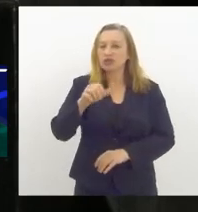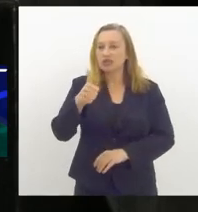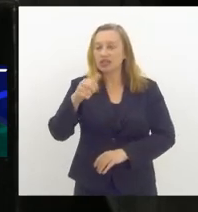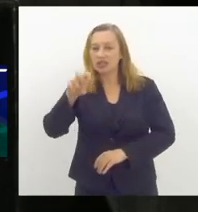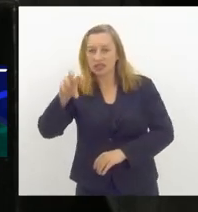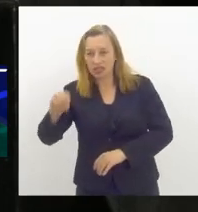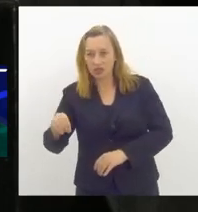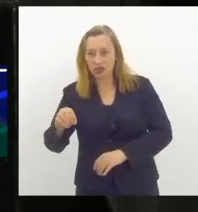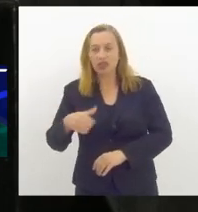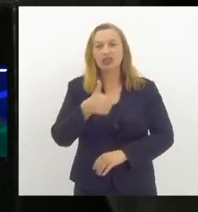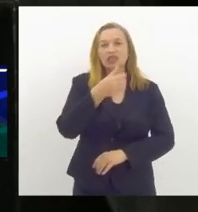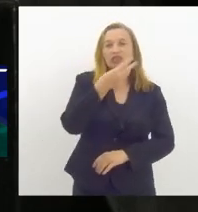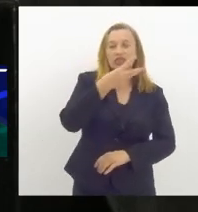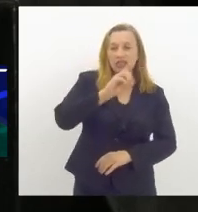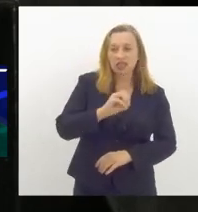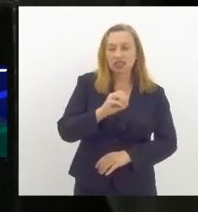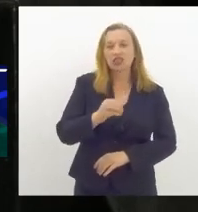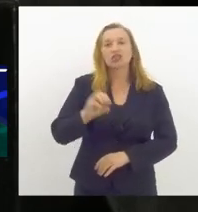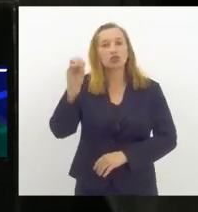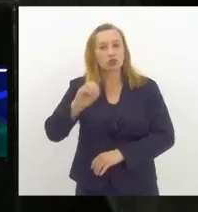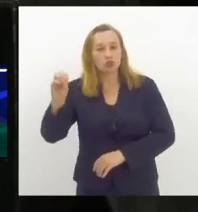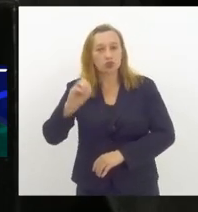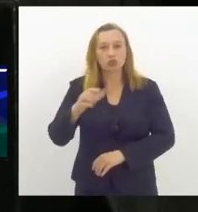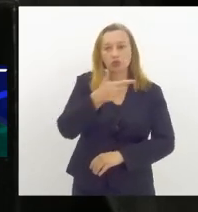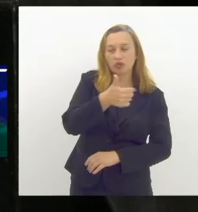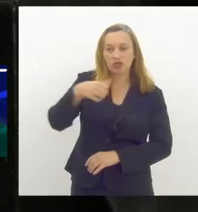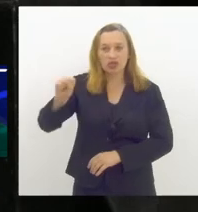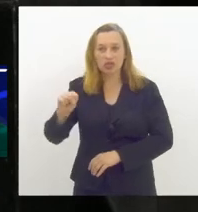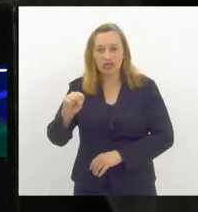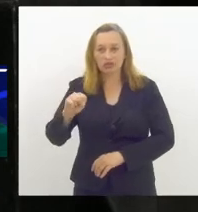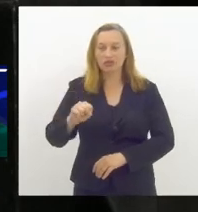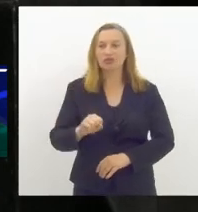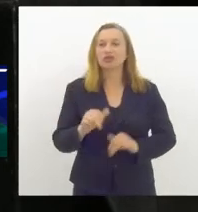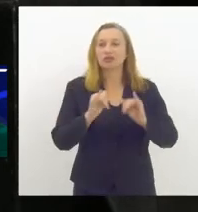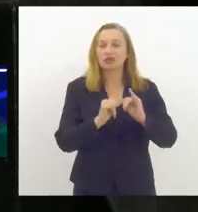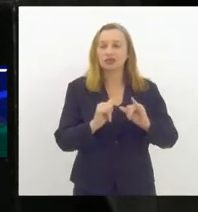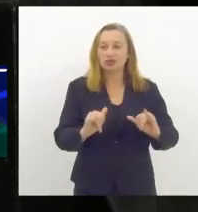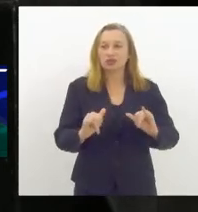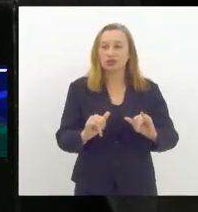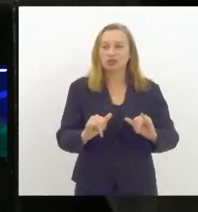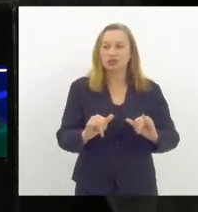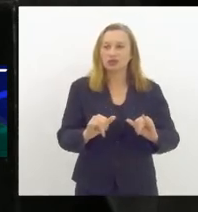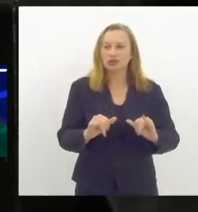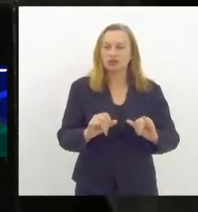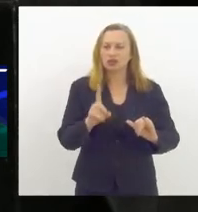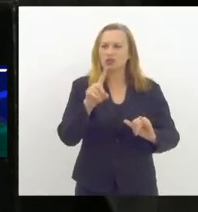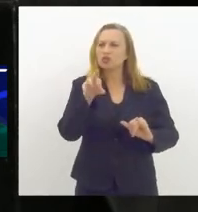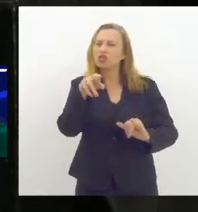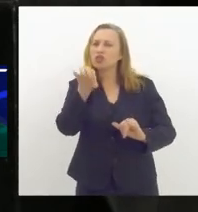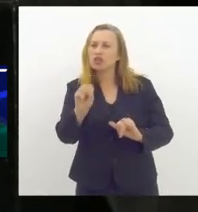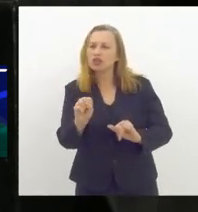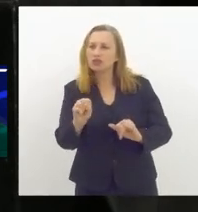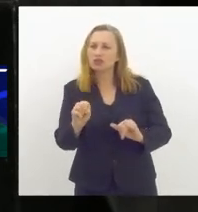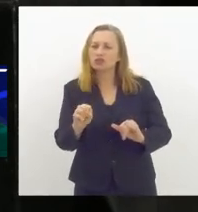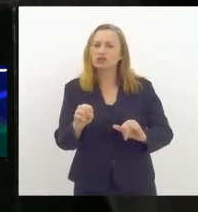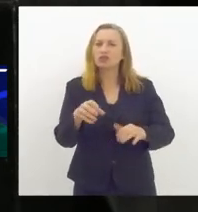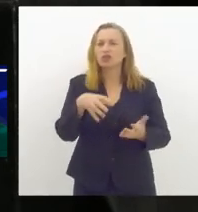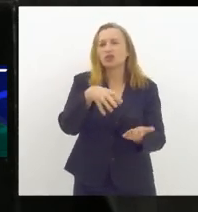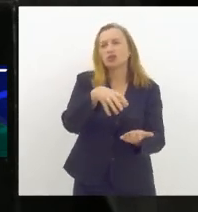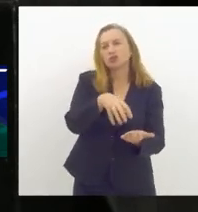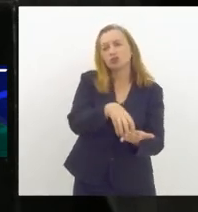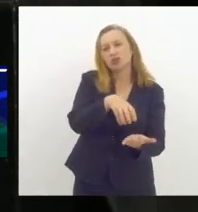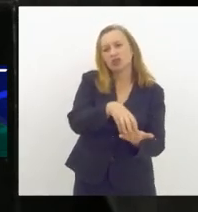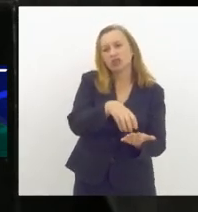de 30 de outubro de 2018 que declara os doceiros do centro histórico de Paraty